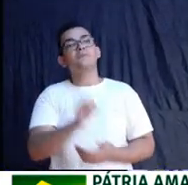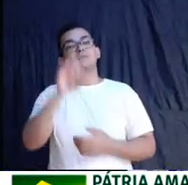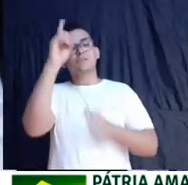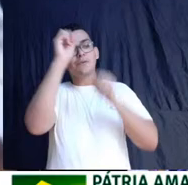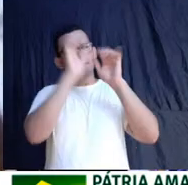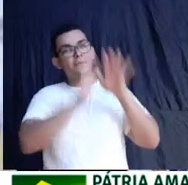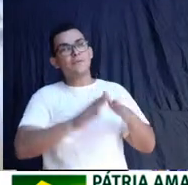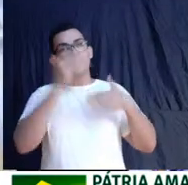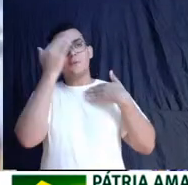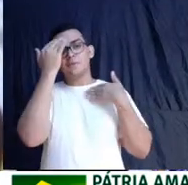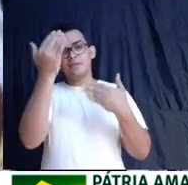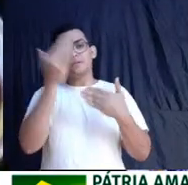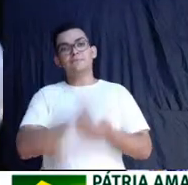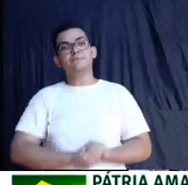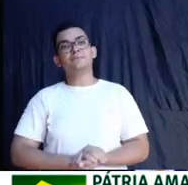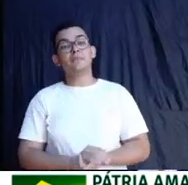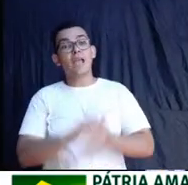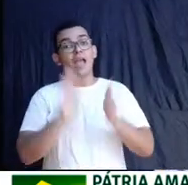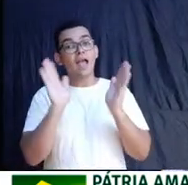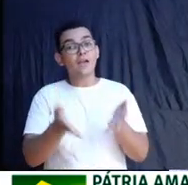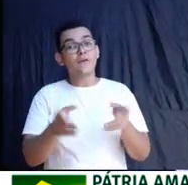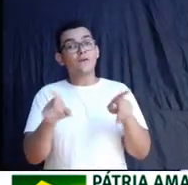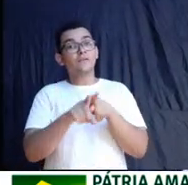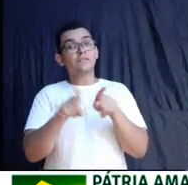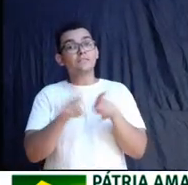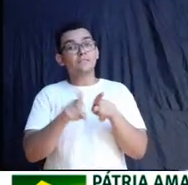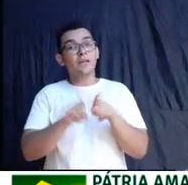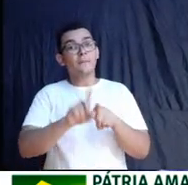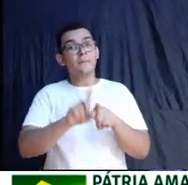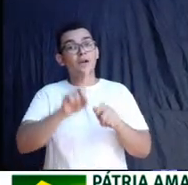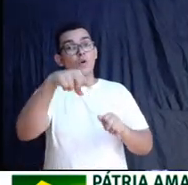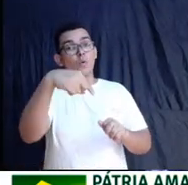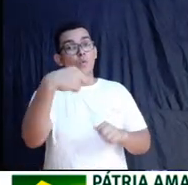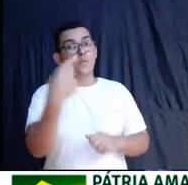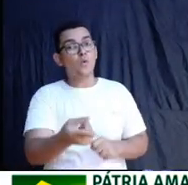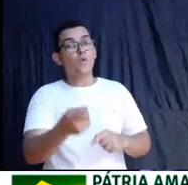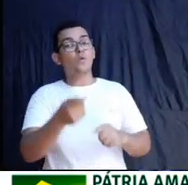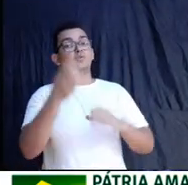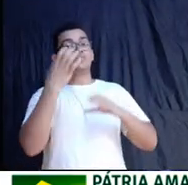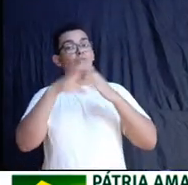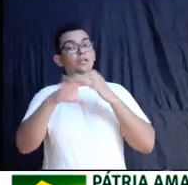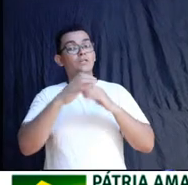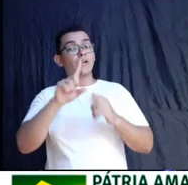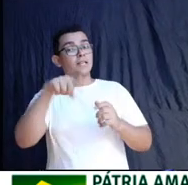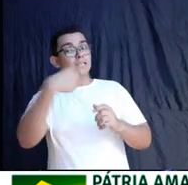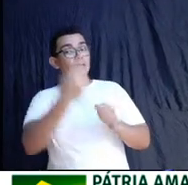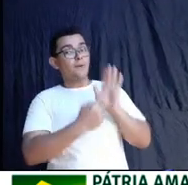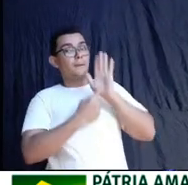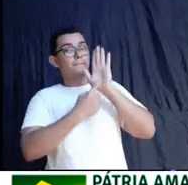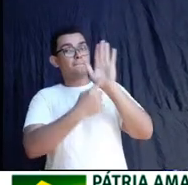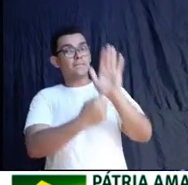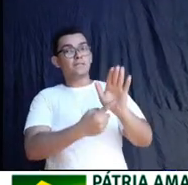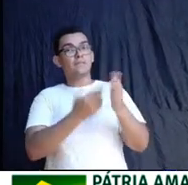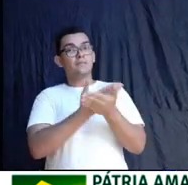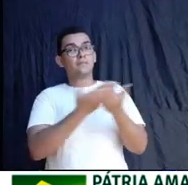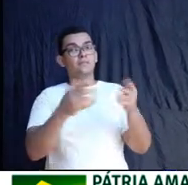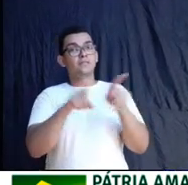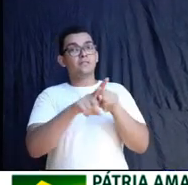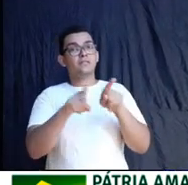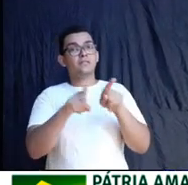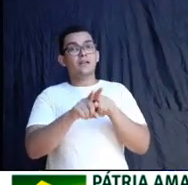Muito obrigado. Vamos agora com os próximos cantores, que já já vão se apresentar para você aqui no nosso